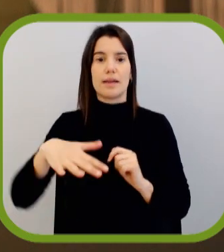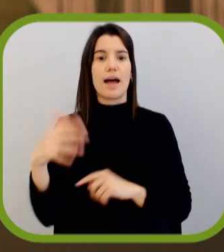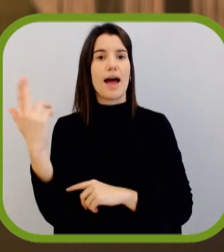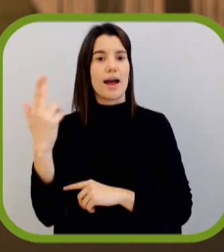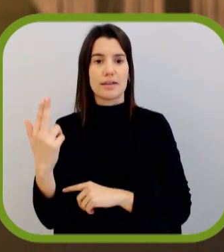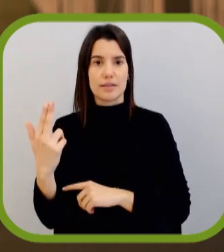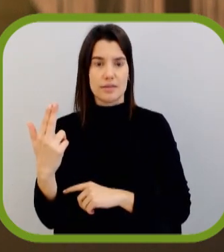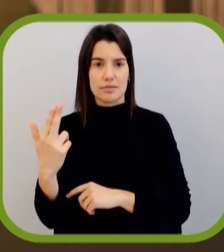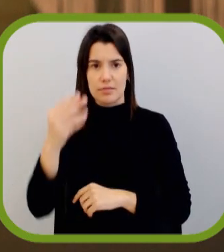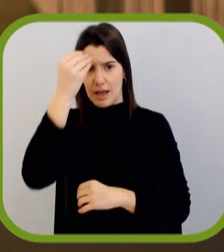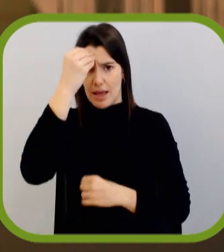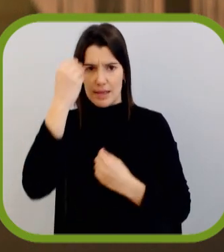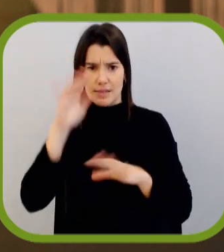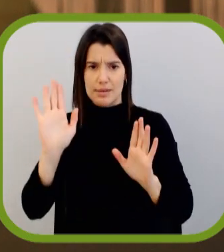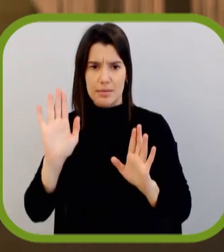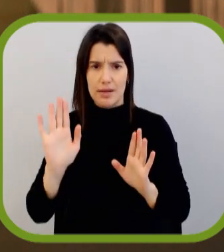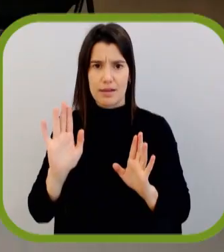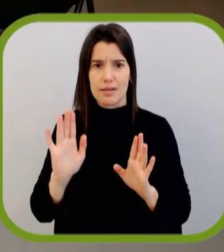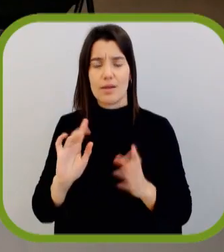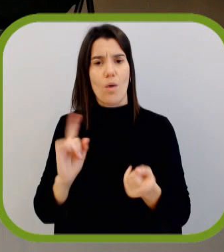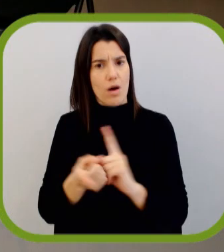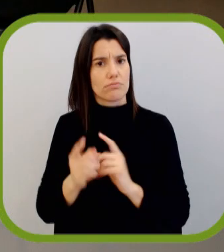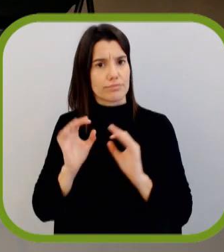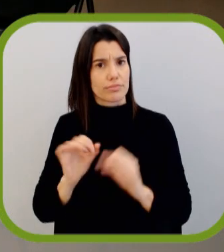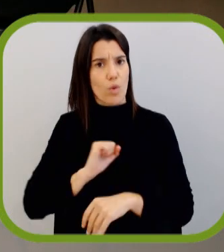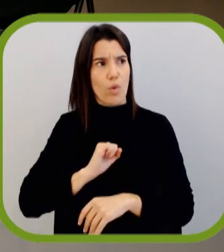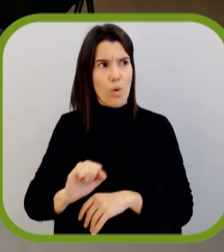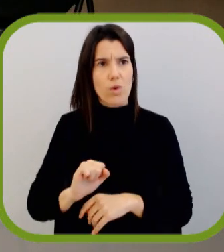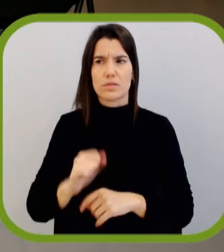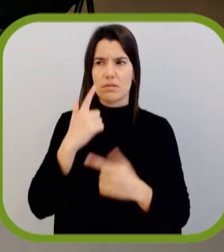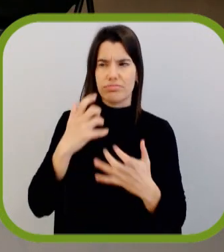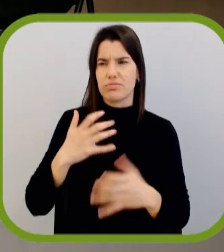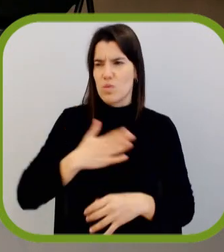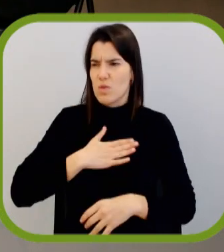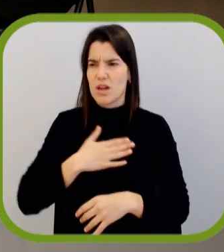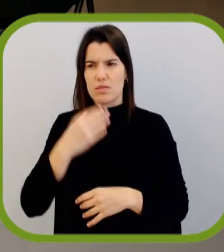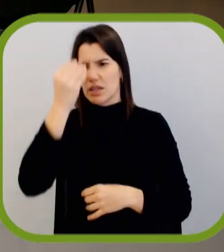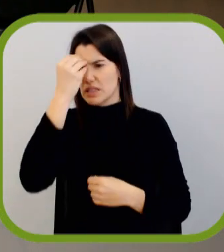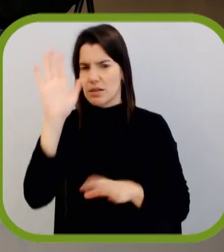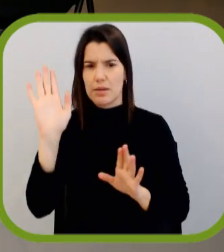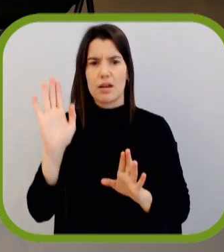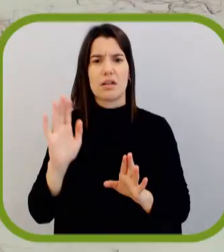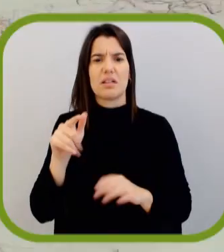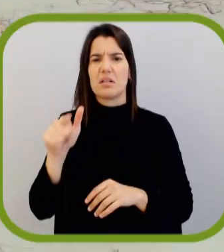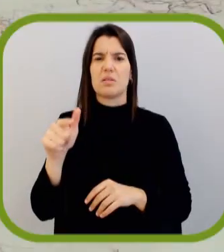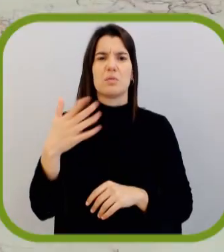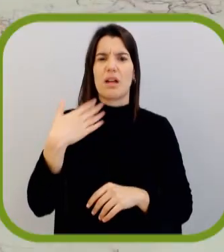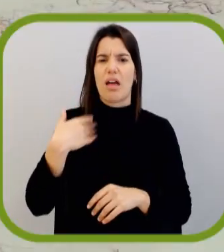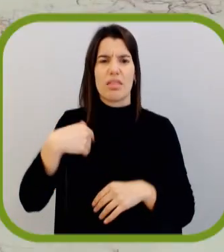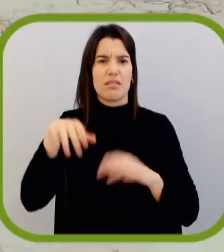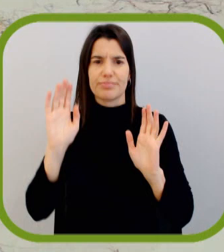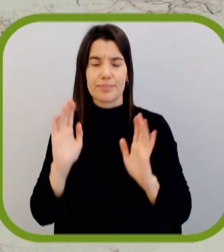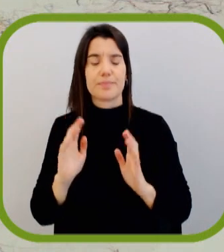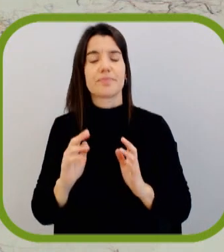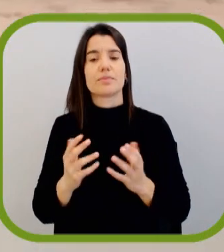meio artístico nunca quis saber nada disto, pelo contrário, sempre foram contra e não querem saber e acham que não é